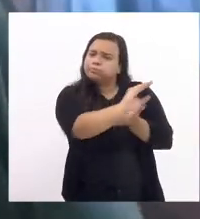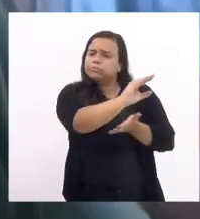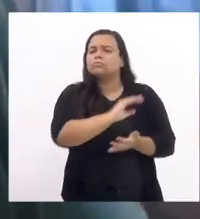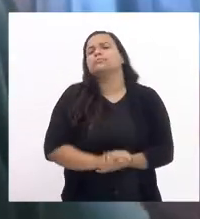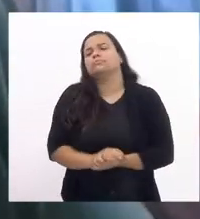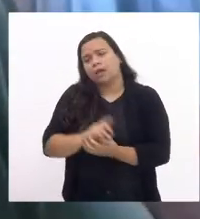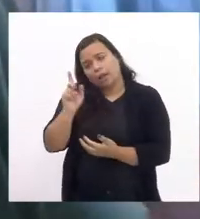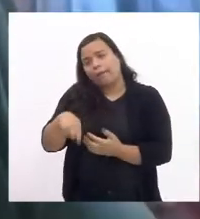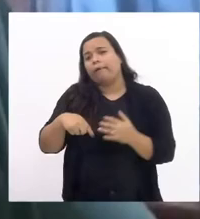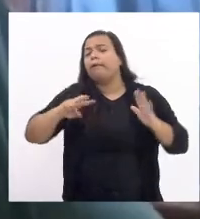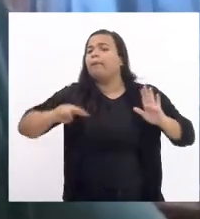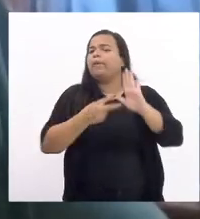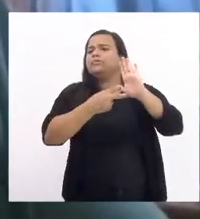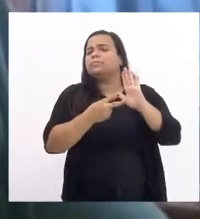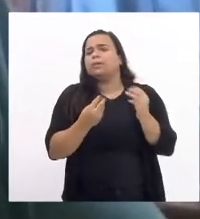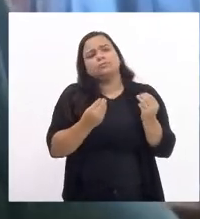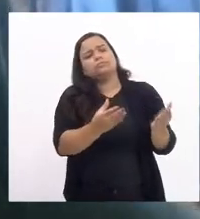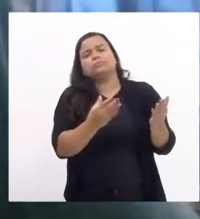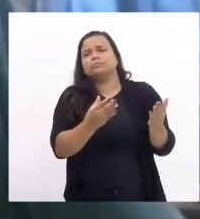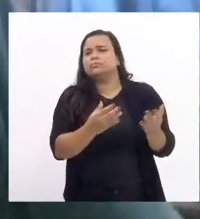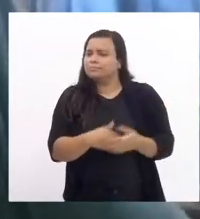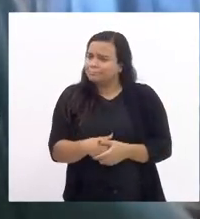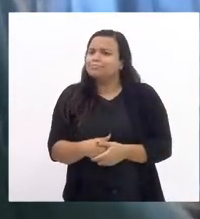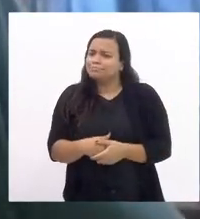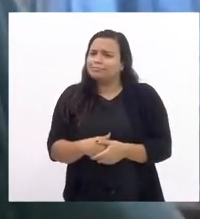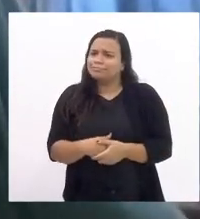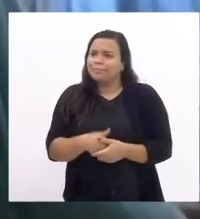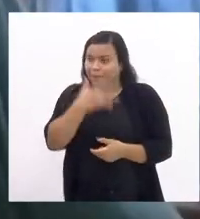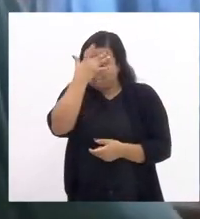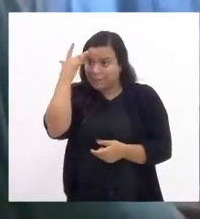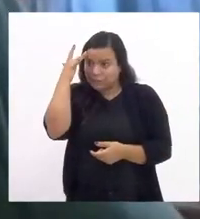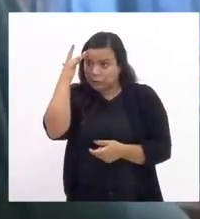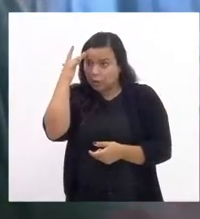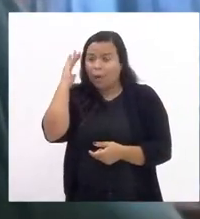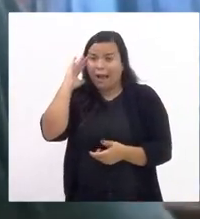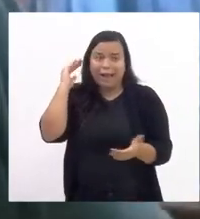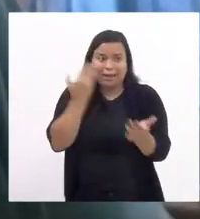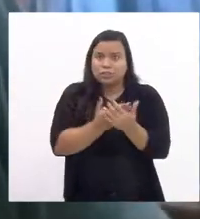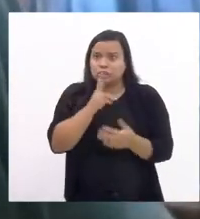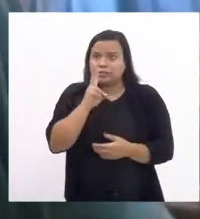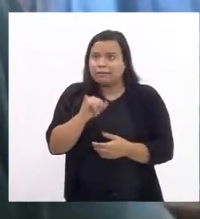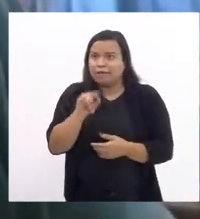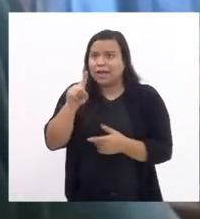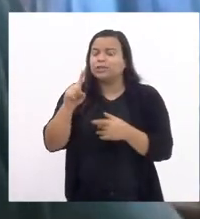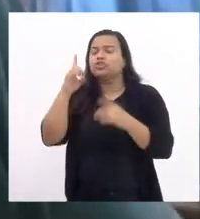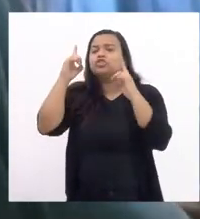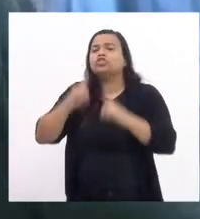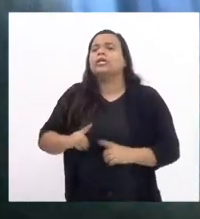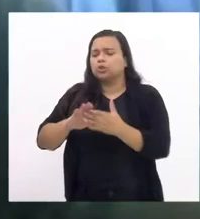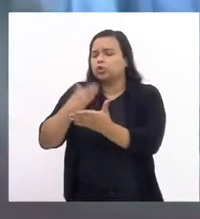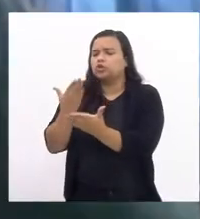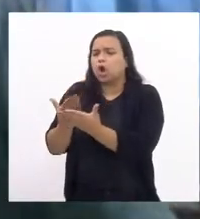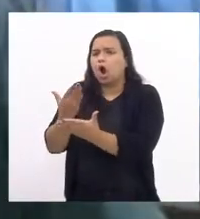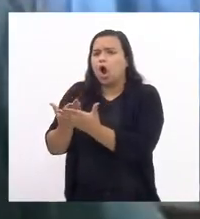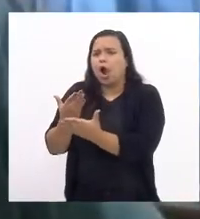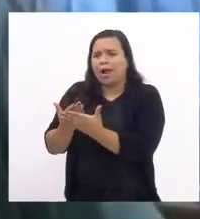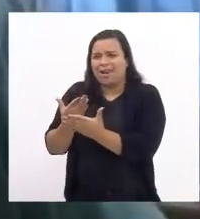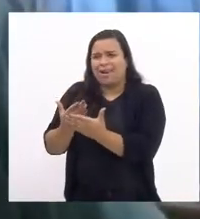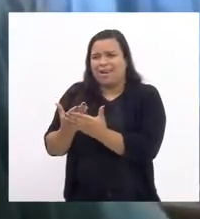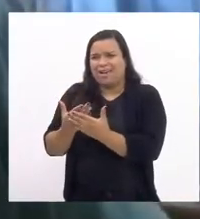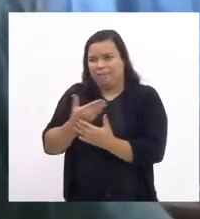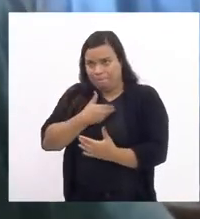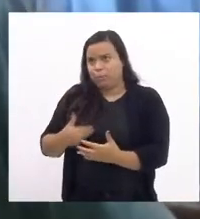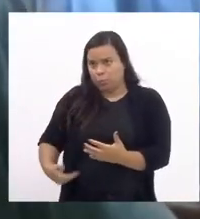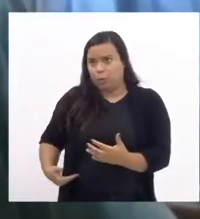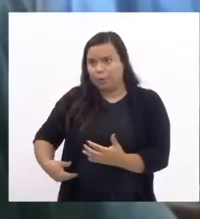acreditar que um diretor de uma escola pública de mais de 1.000 alunos possa exercer a sua